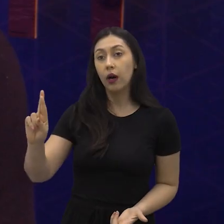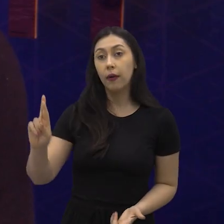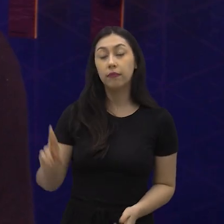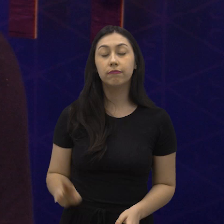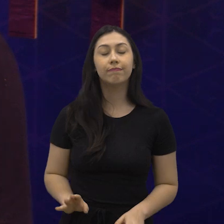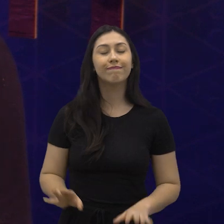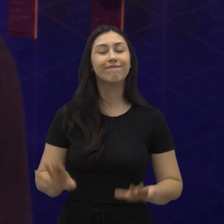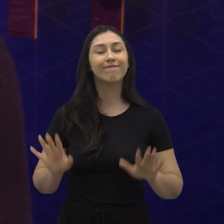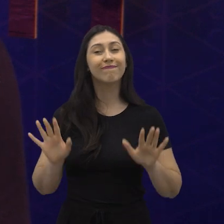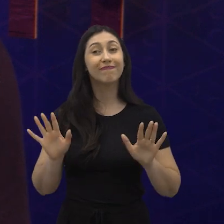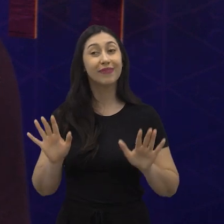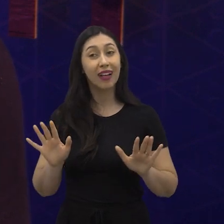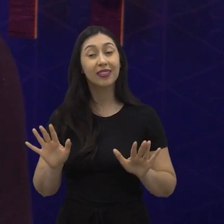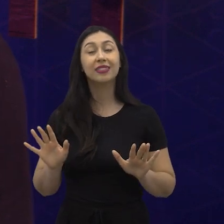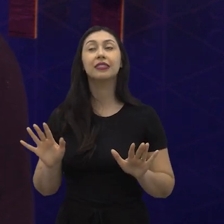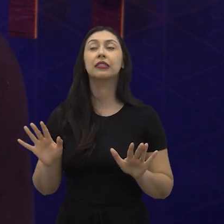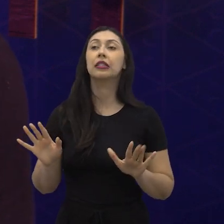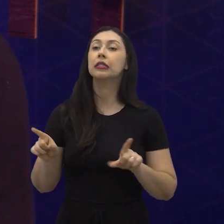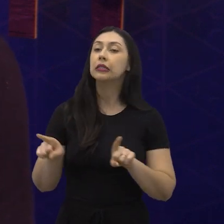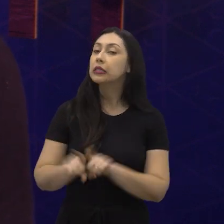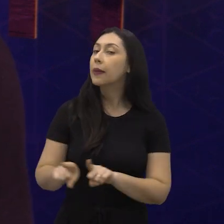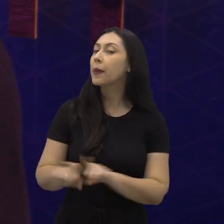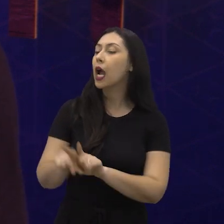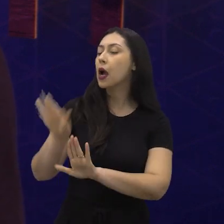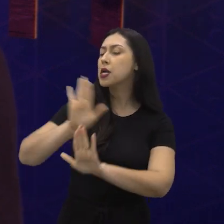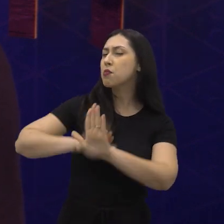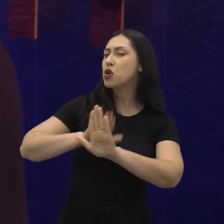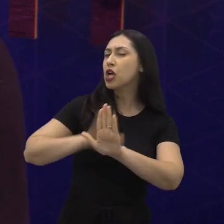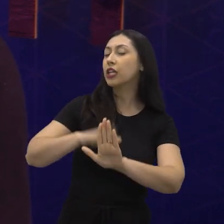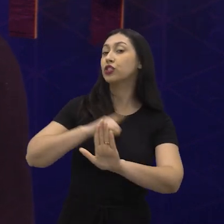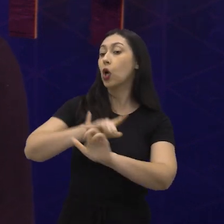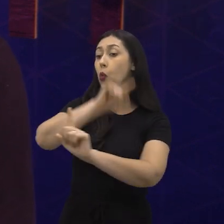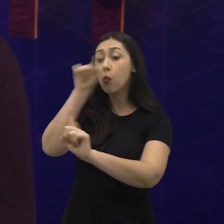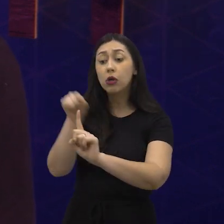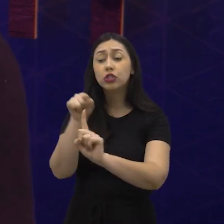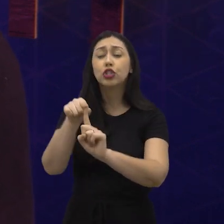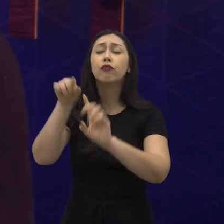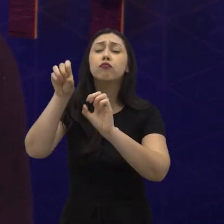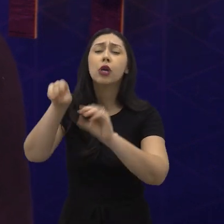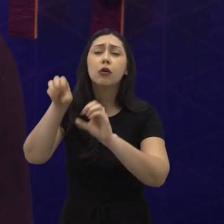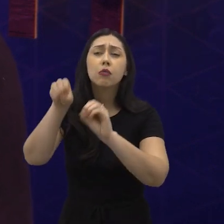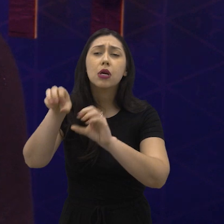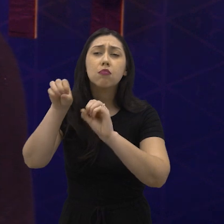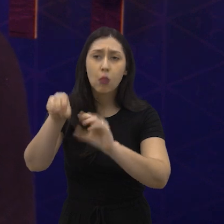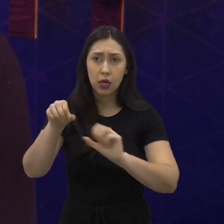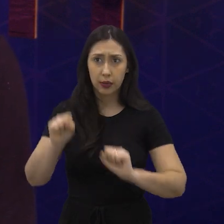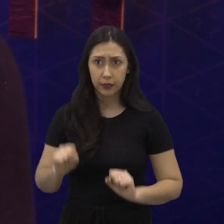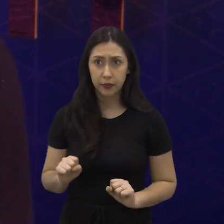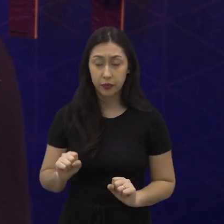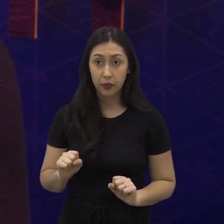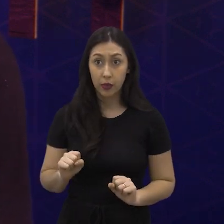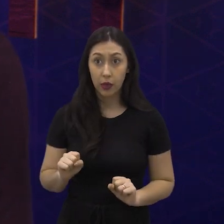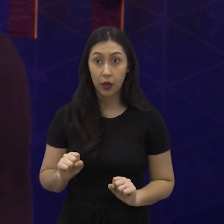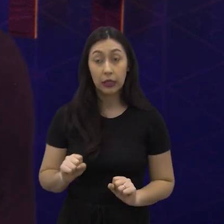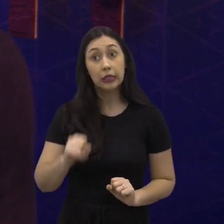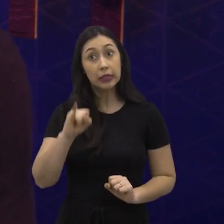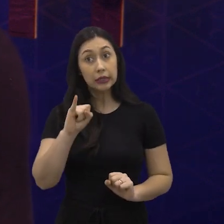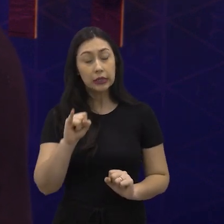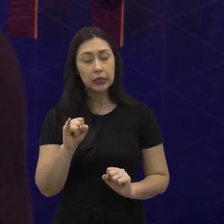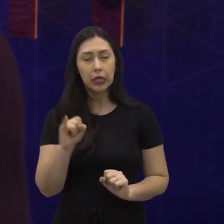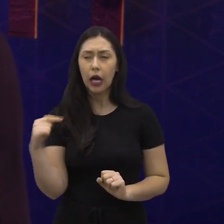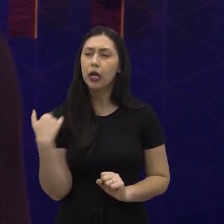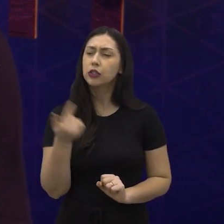Mas já traziam essa questão da moral da história também, né? E se a gente for parar para